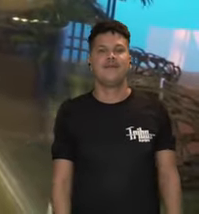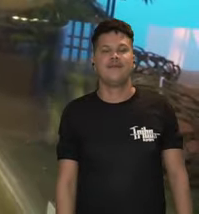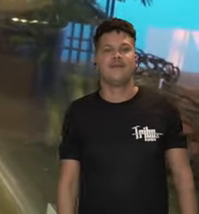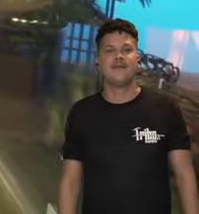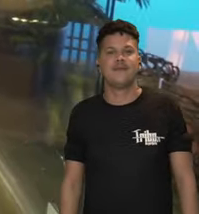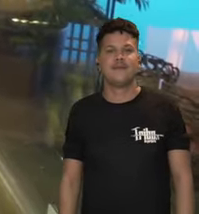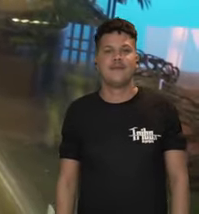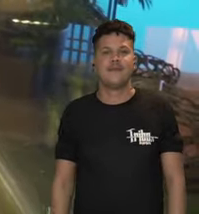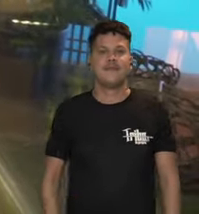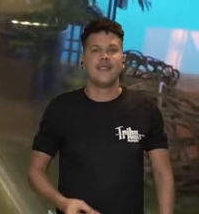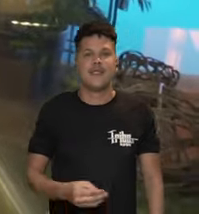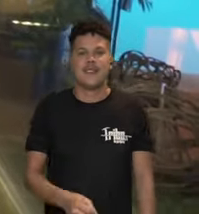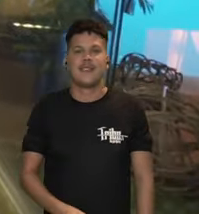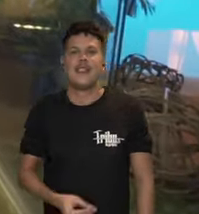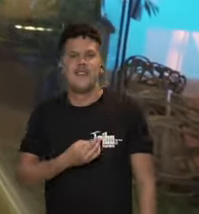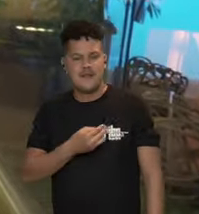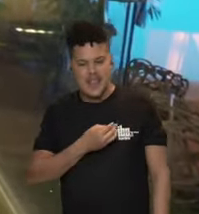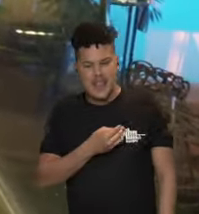Melhor, mas